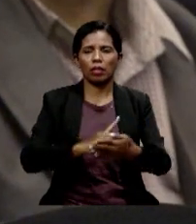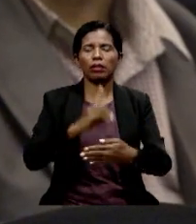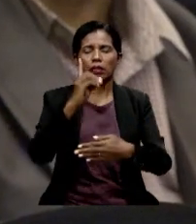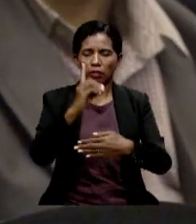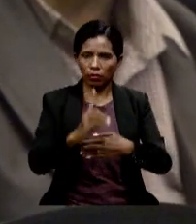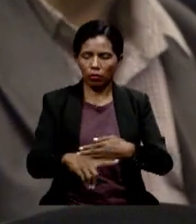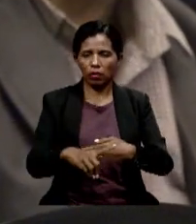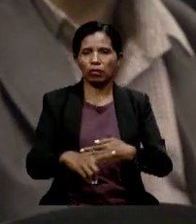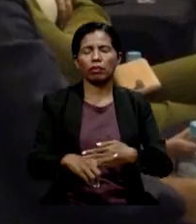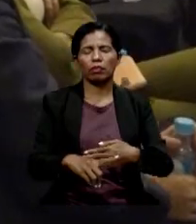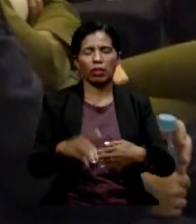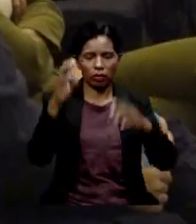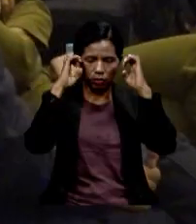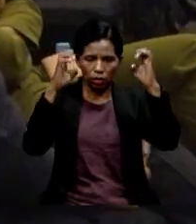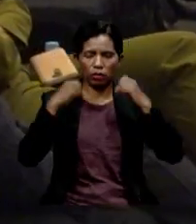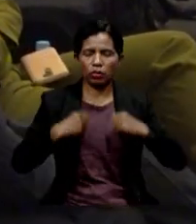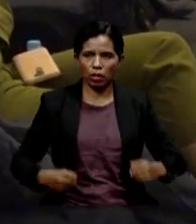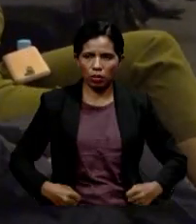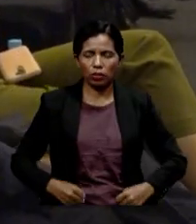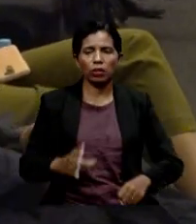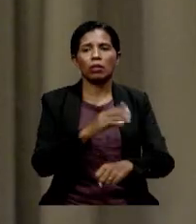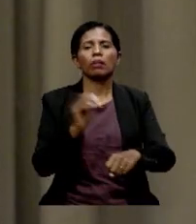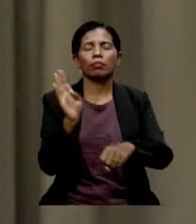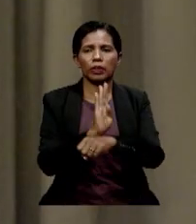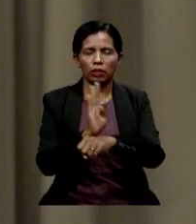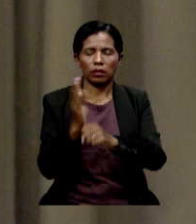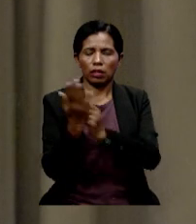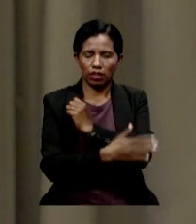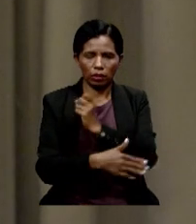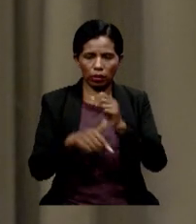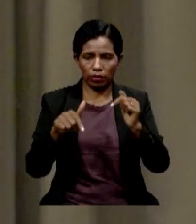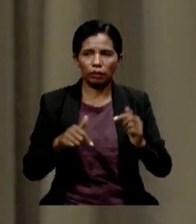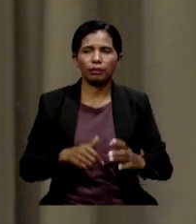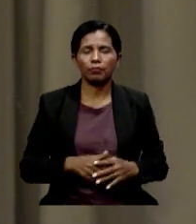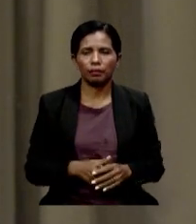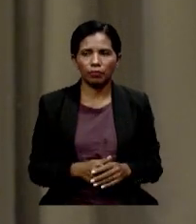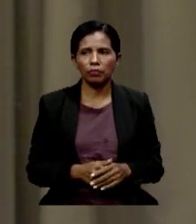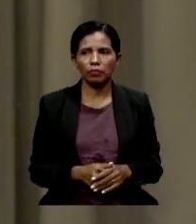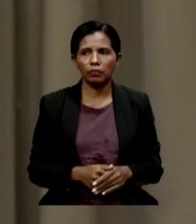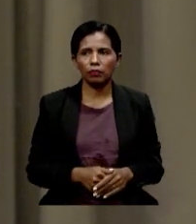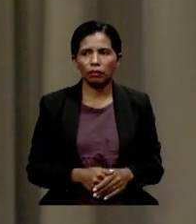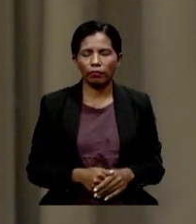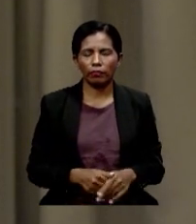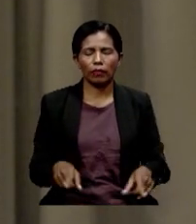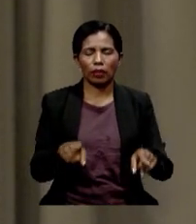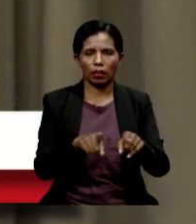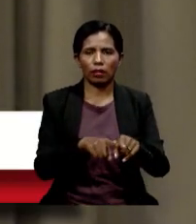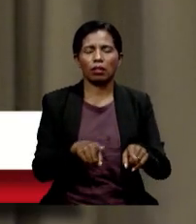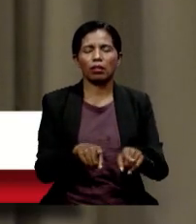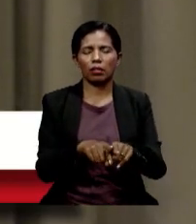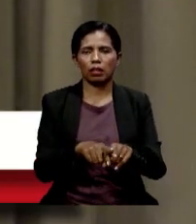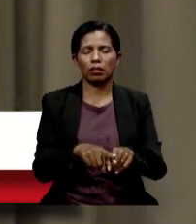setor educação, saúde no negócio relaran. Nossa adesão à ASEAN, portanto, uma